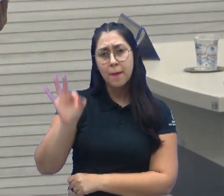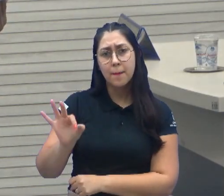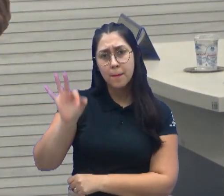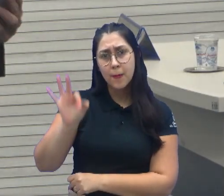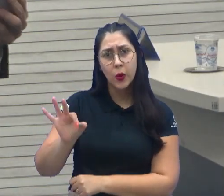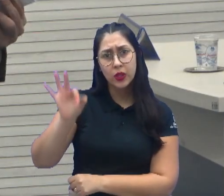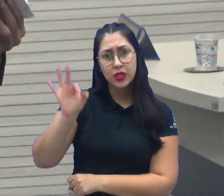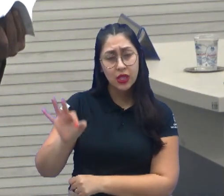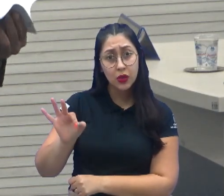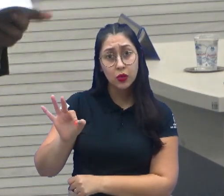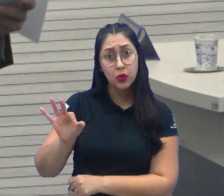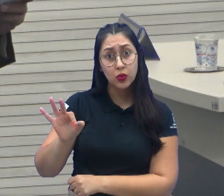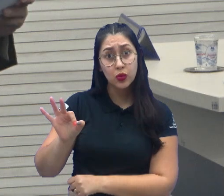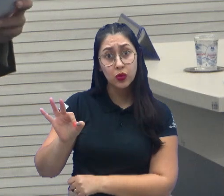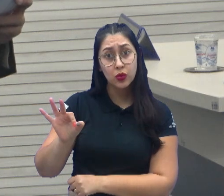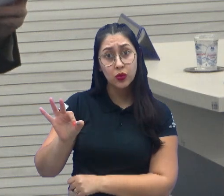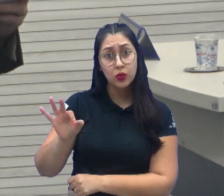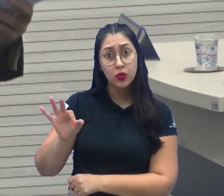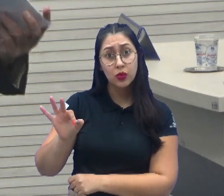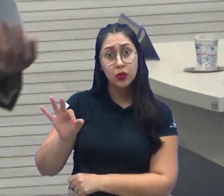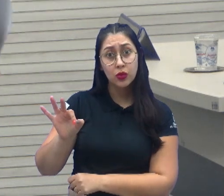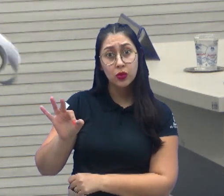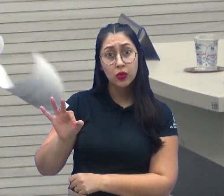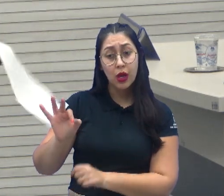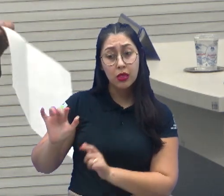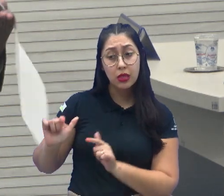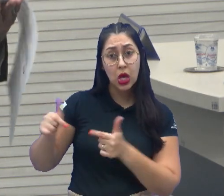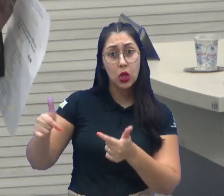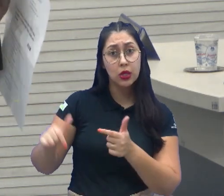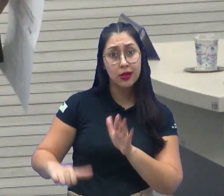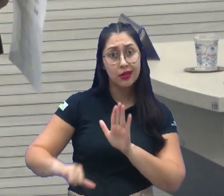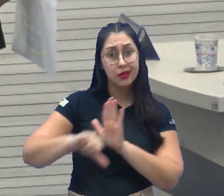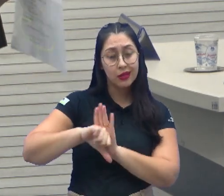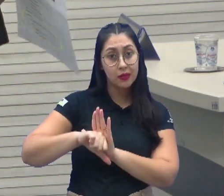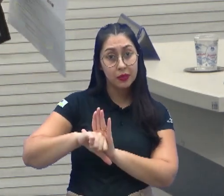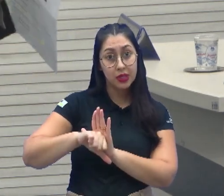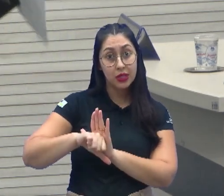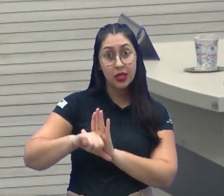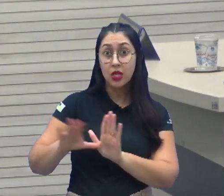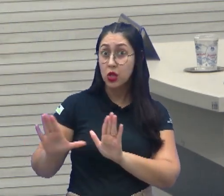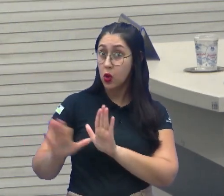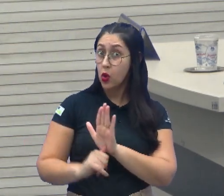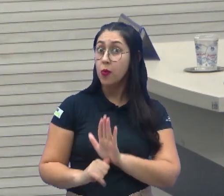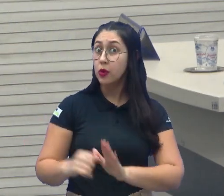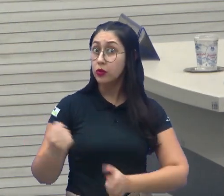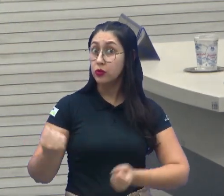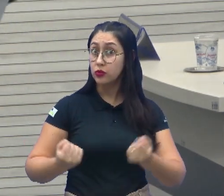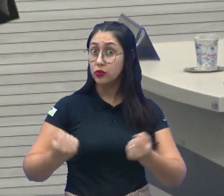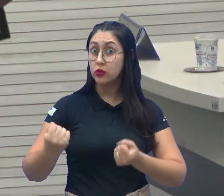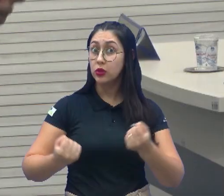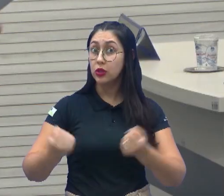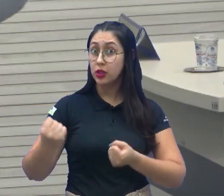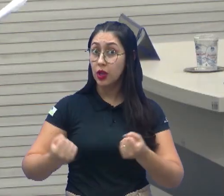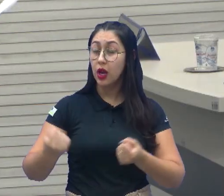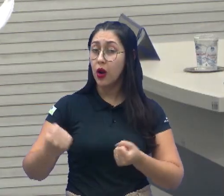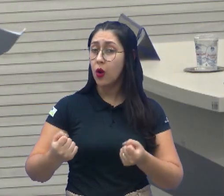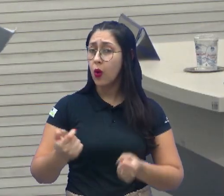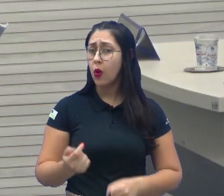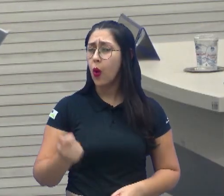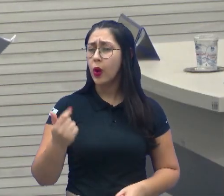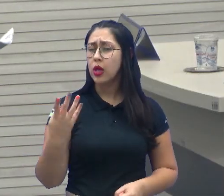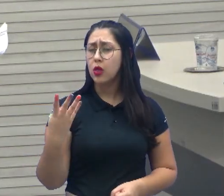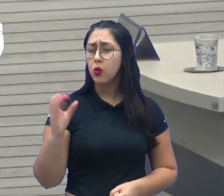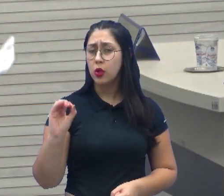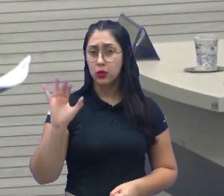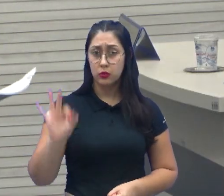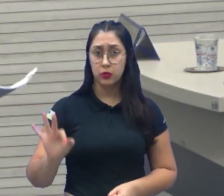concentração de ações criminosas na cidade e de furto de veículos quase